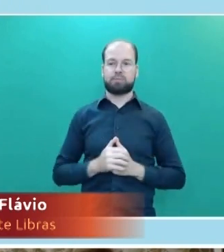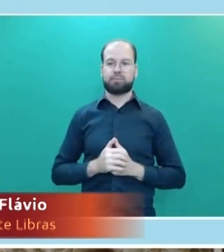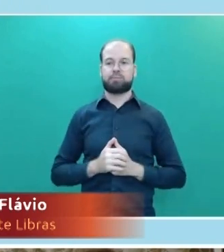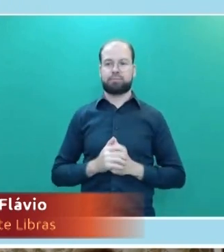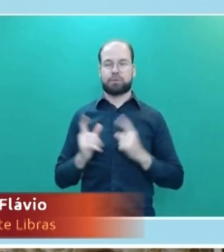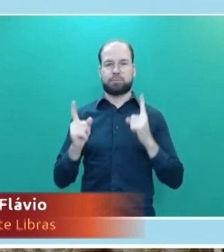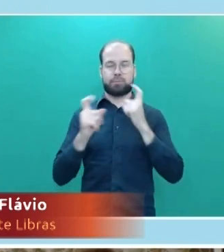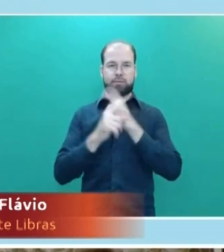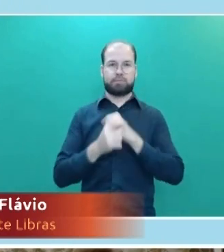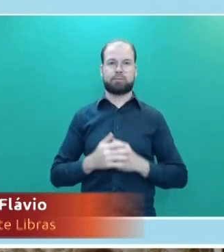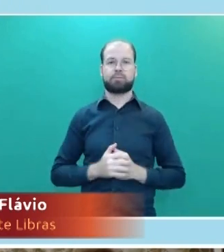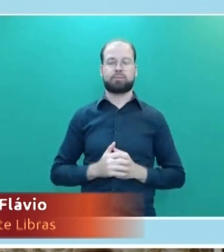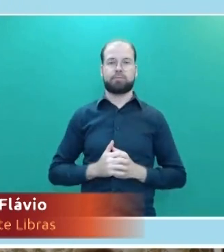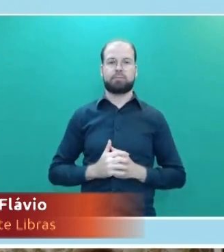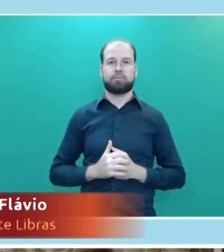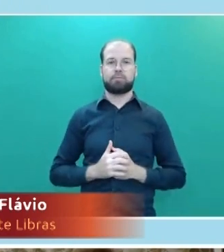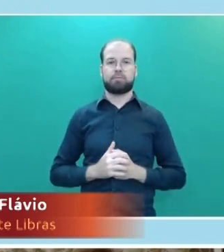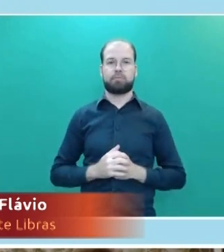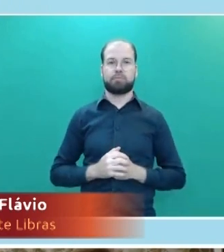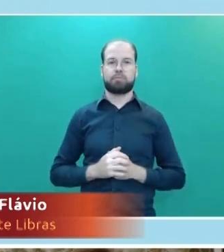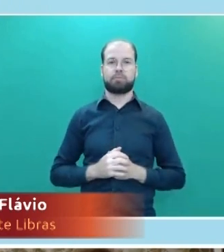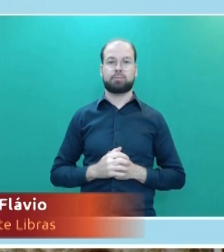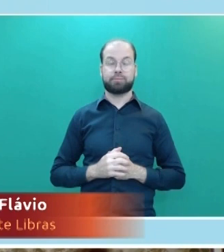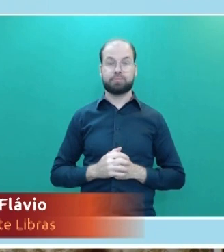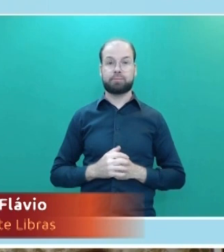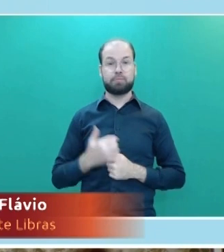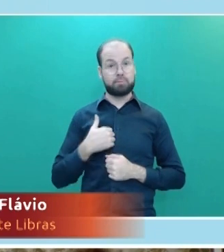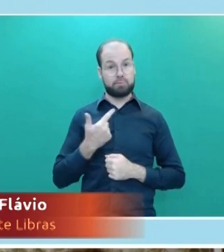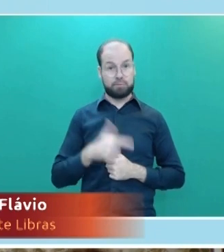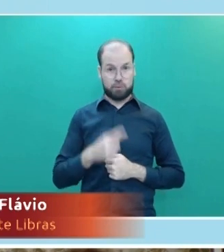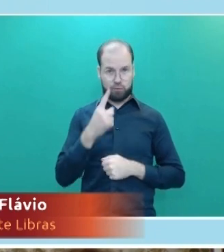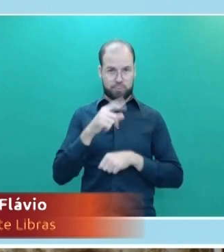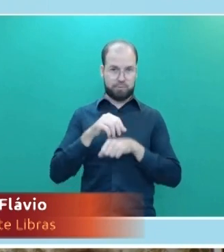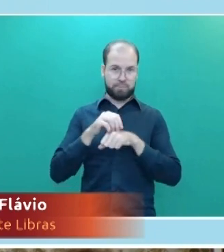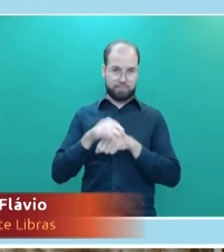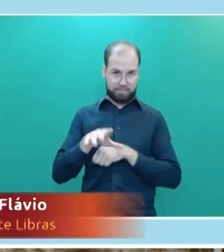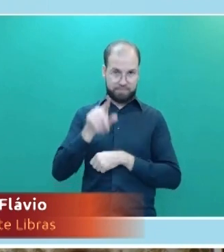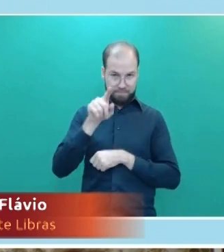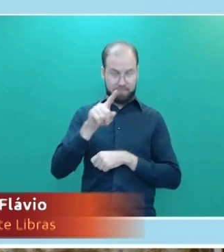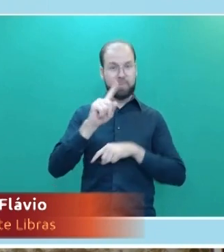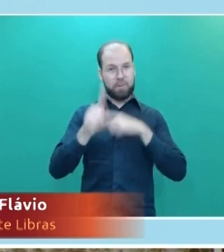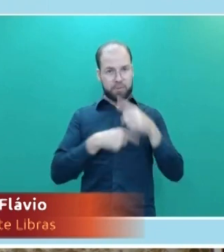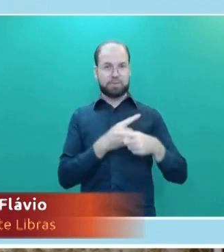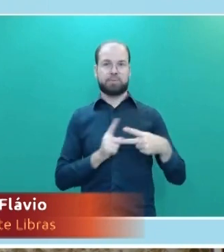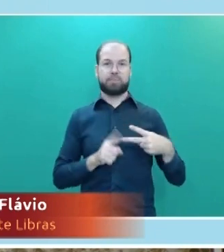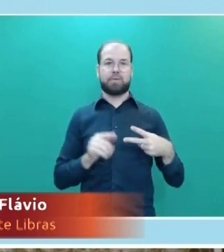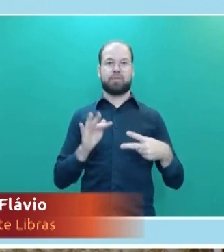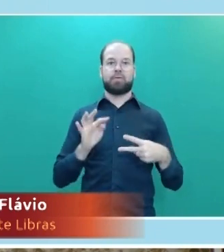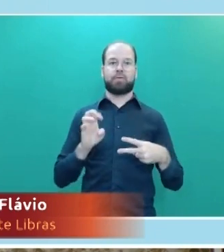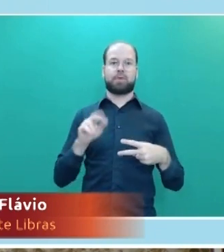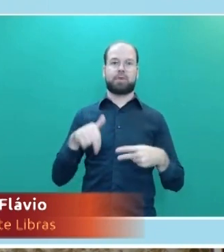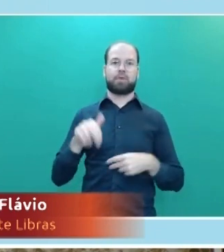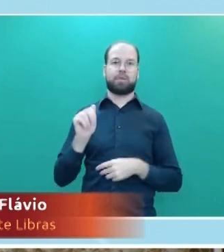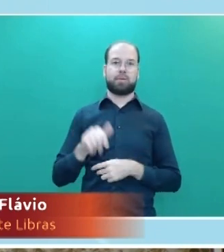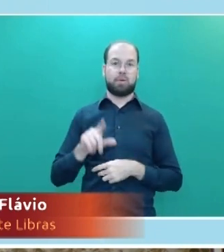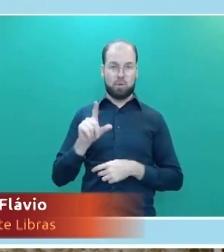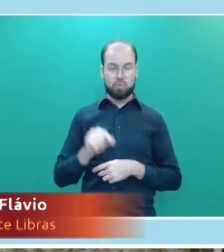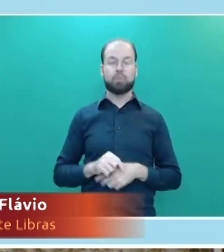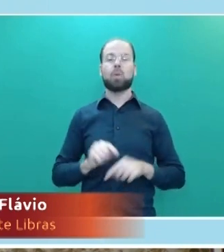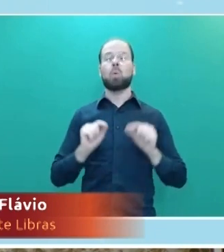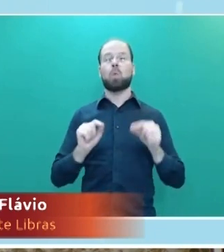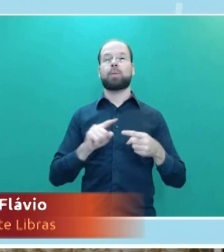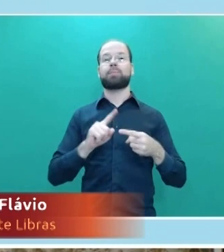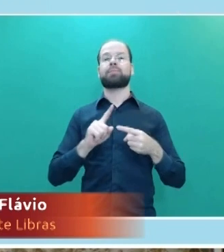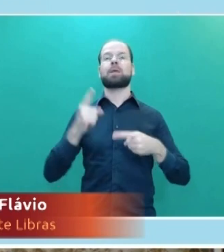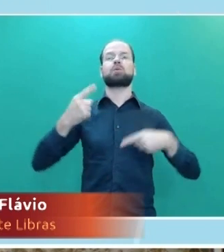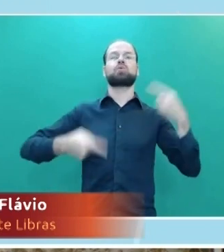difícil. Vou colocar mais uma questão para você, que depois passo para o Fernando, para a gente finalizar esse bloco. Uma outra questão que tem se discutido muito é